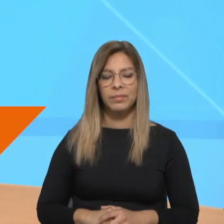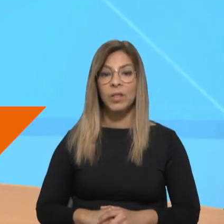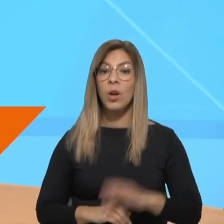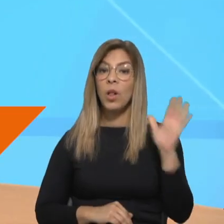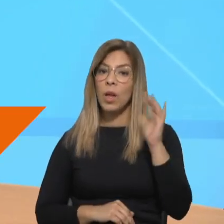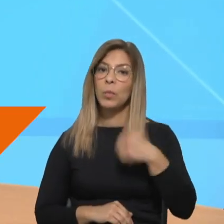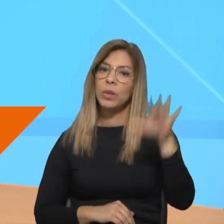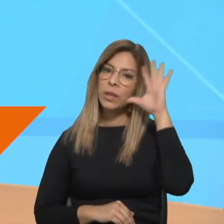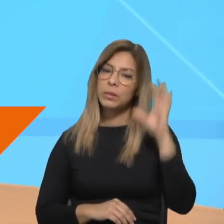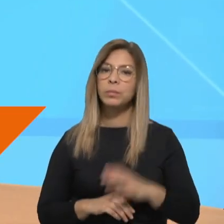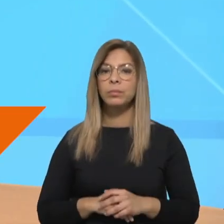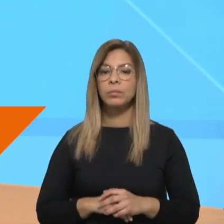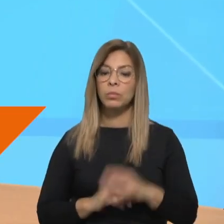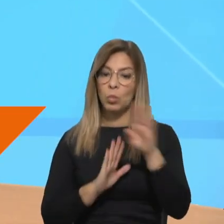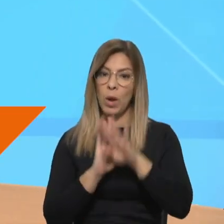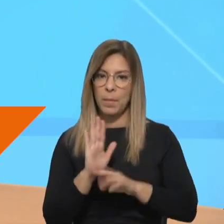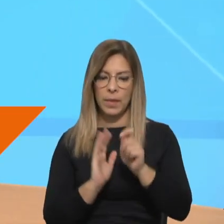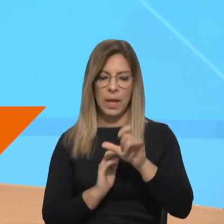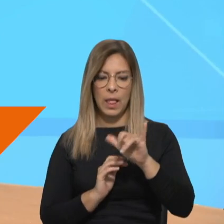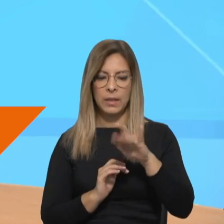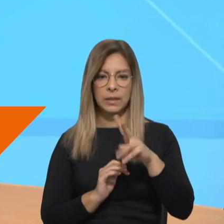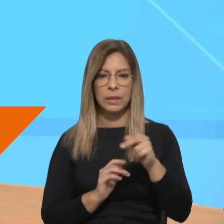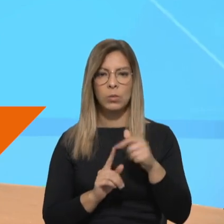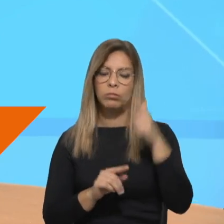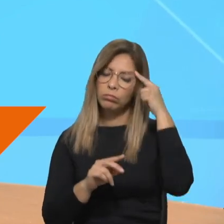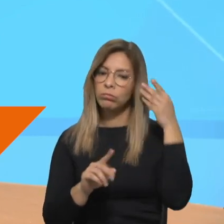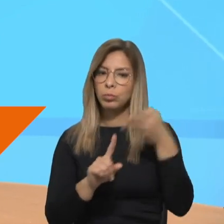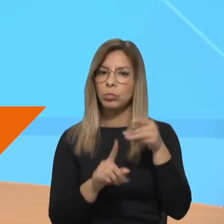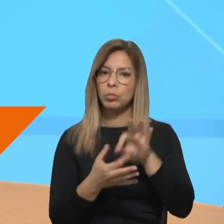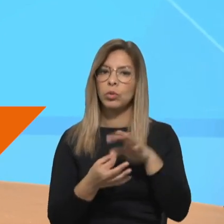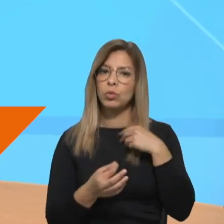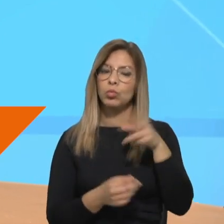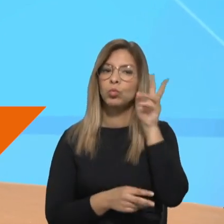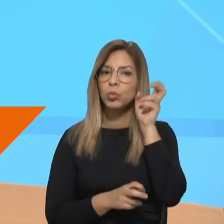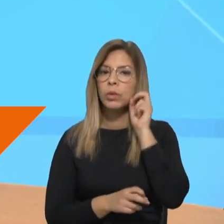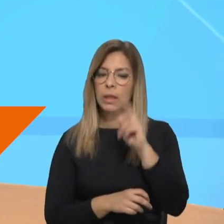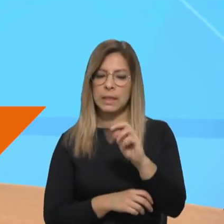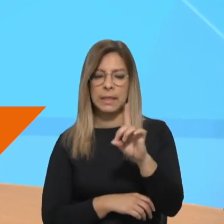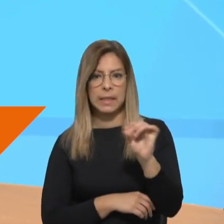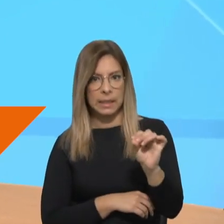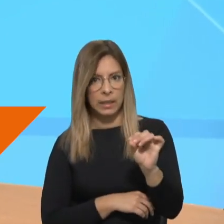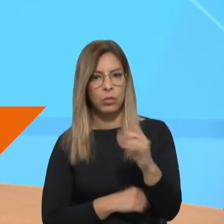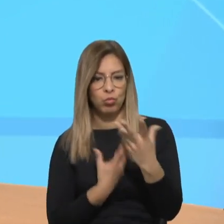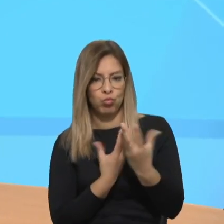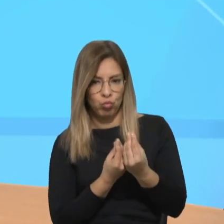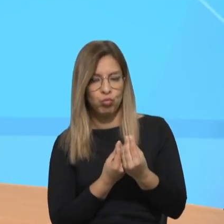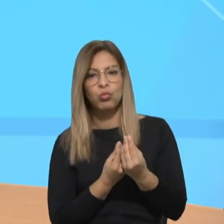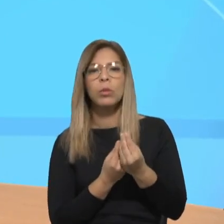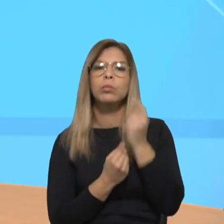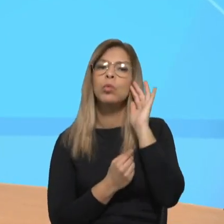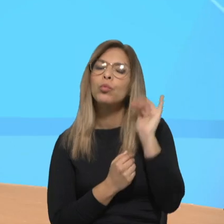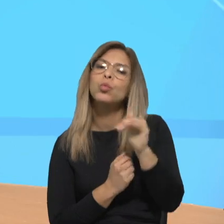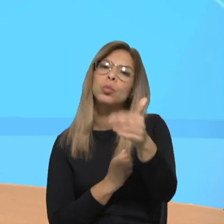Olá, uma boa tarde. O programa Eclésia centra-se hoje no processo Escuta 360, juntos a escutar o